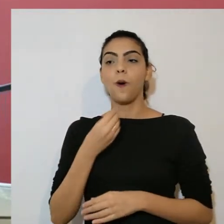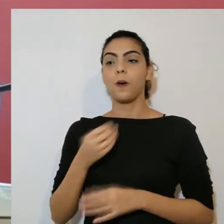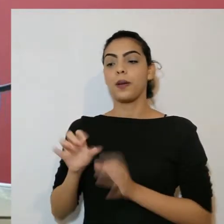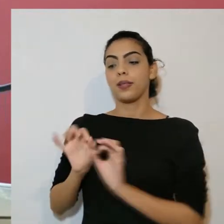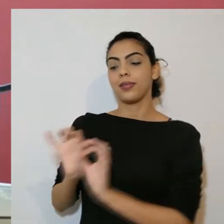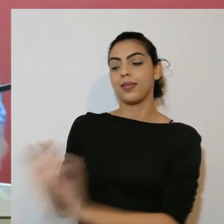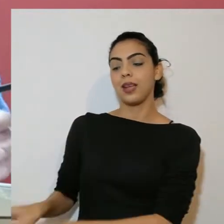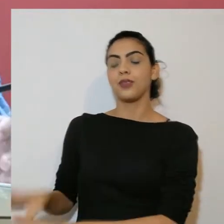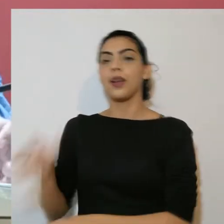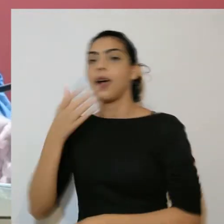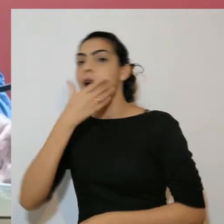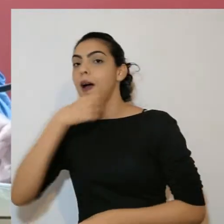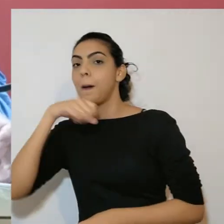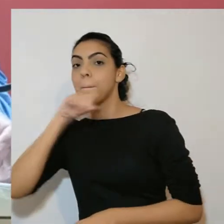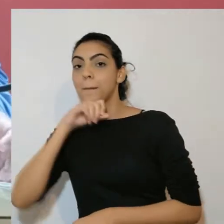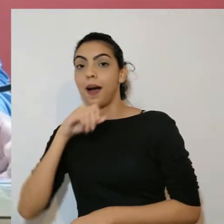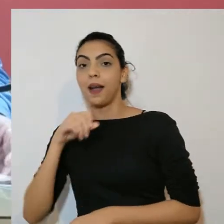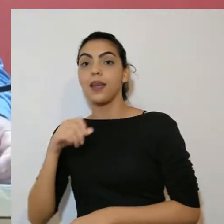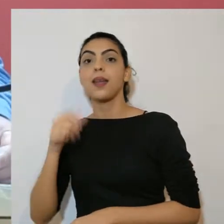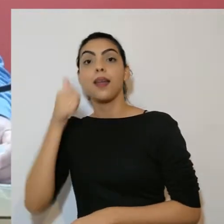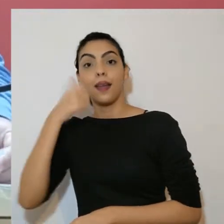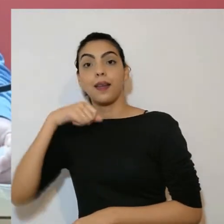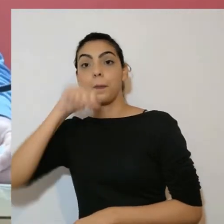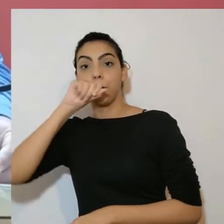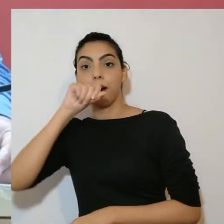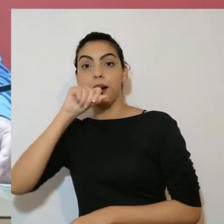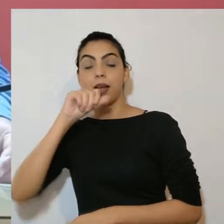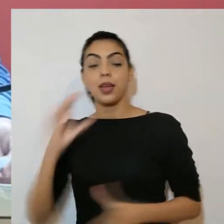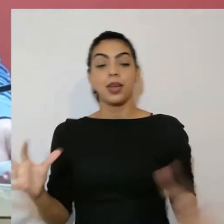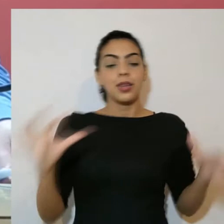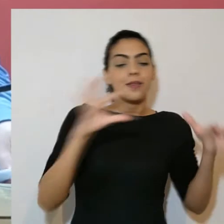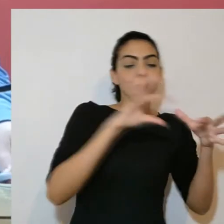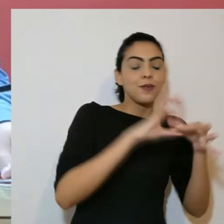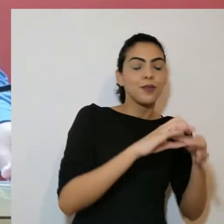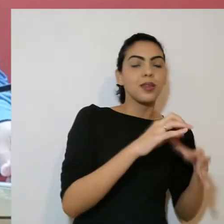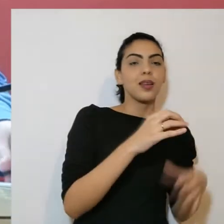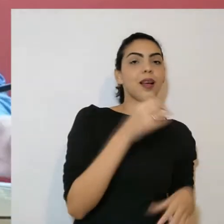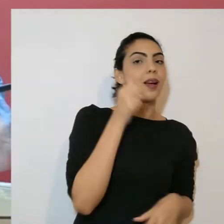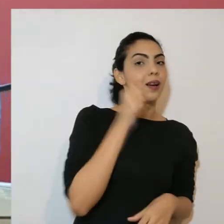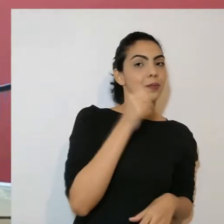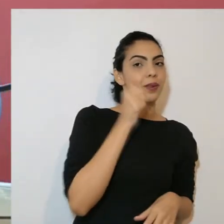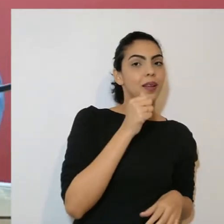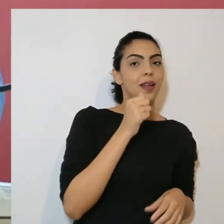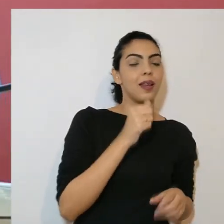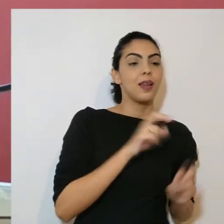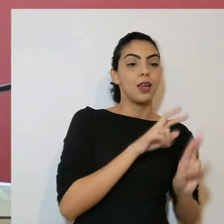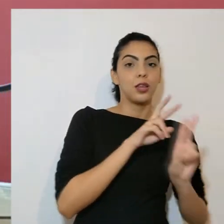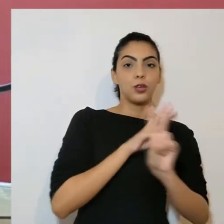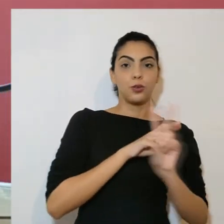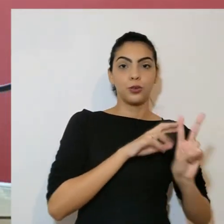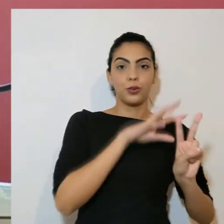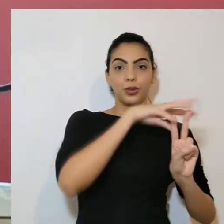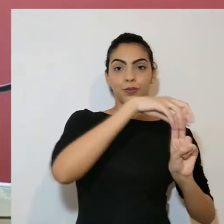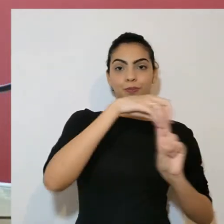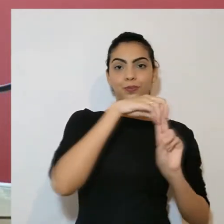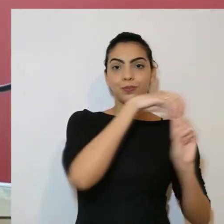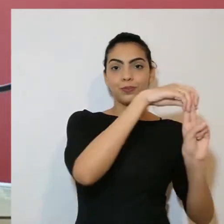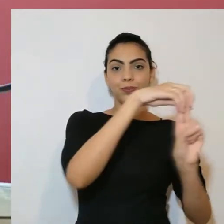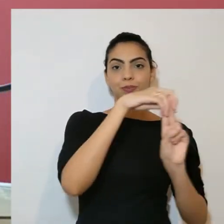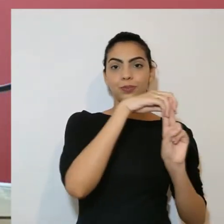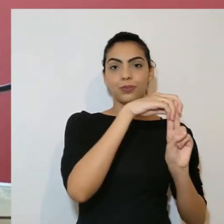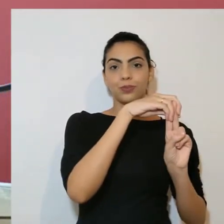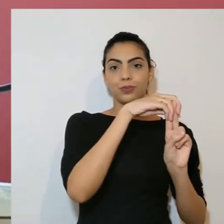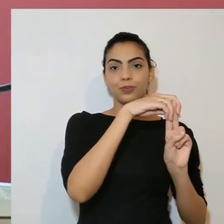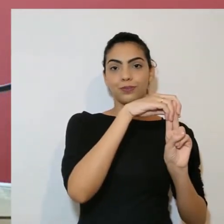mãe e se unirá à sua mulher e se tornarão uma só carne. Então, o